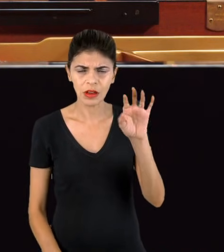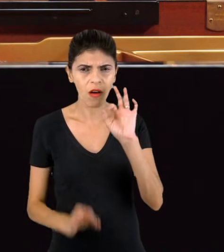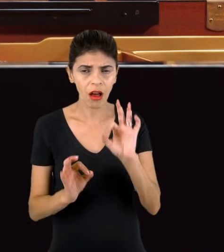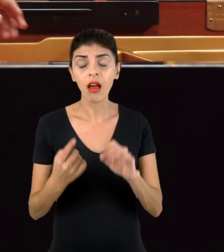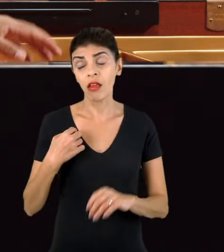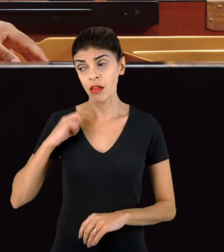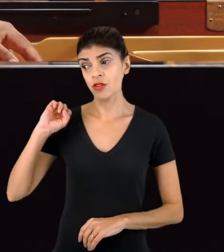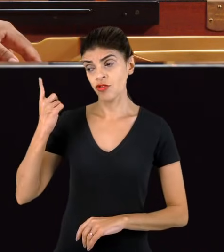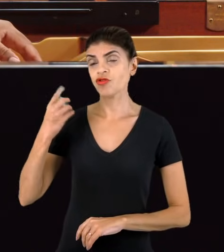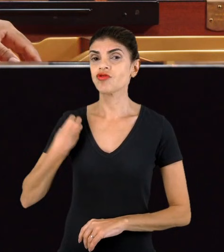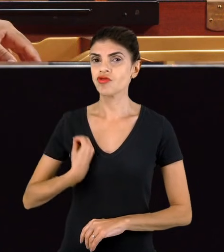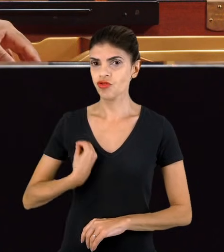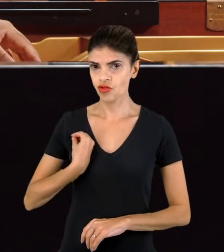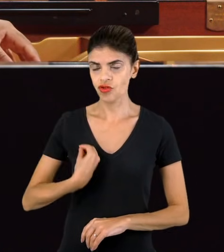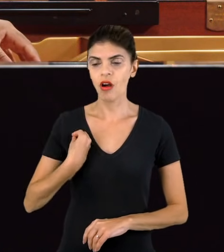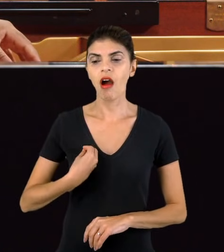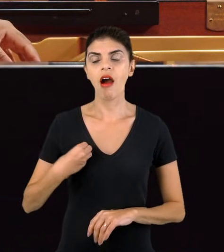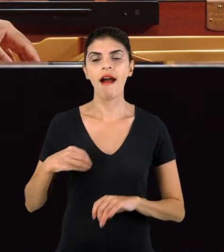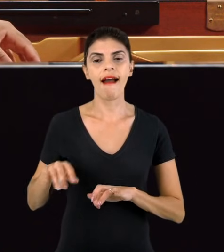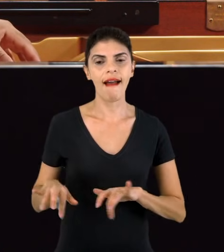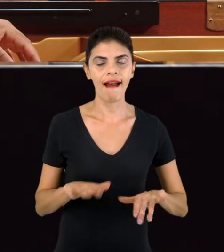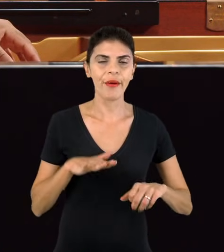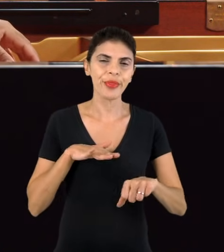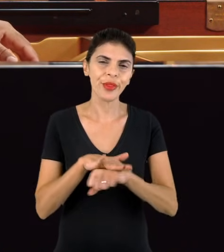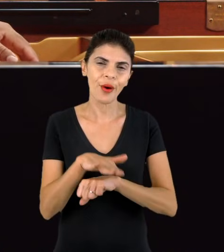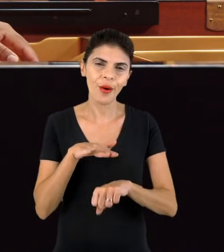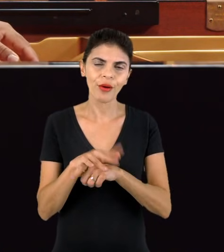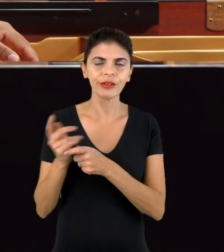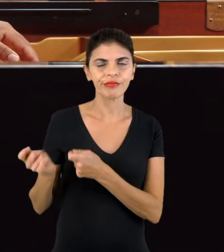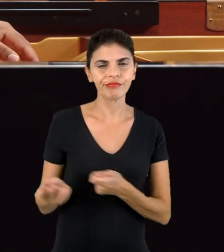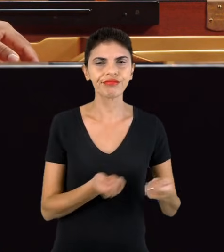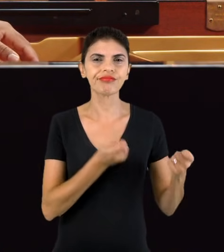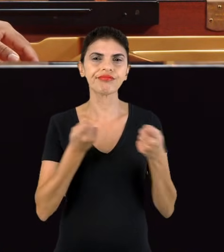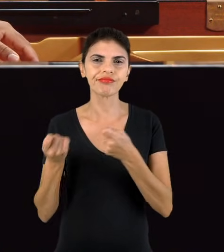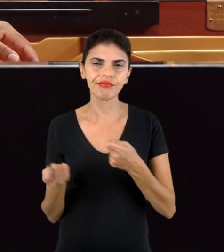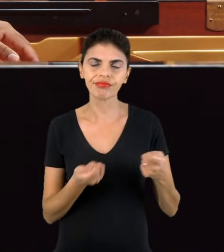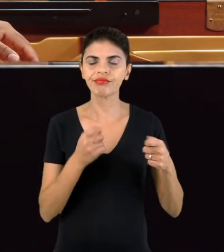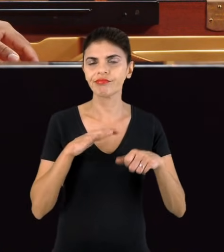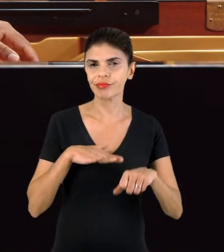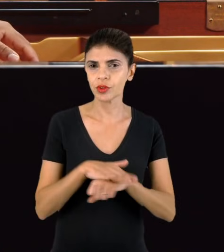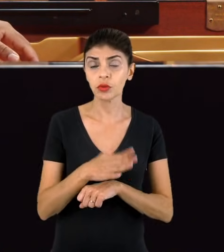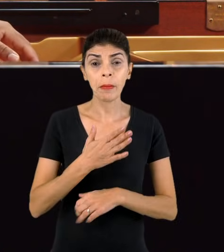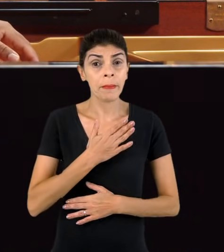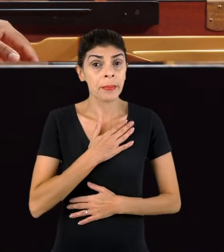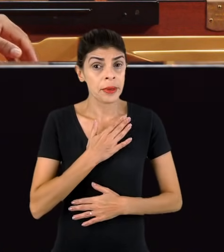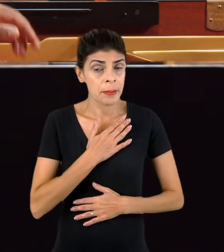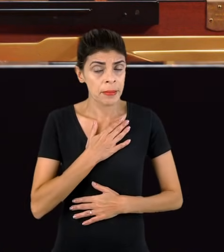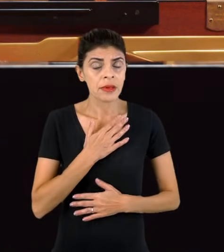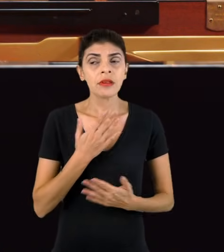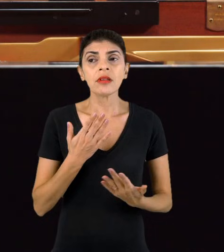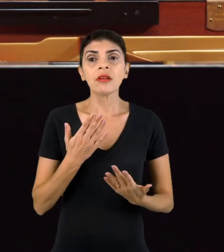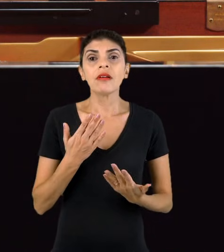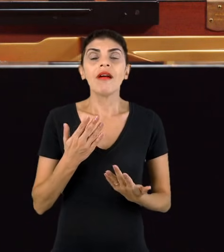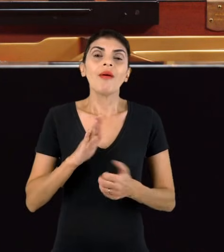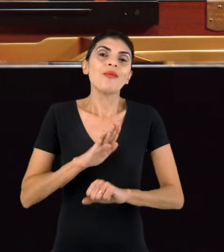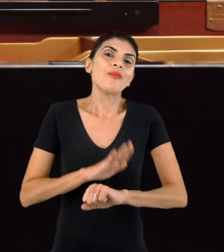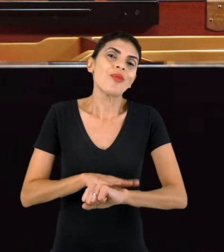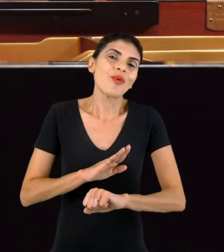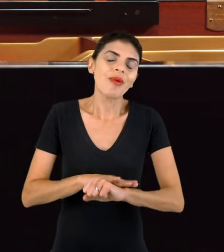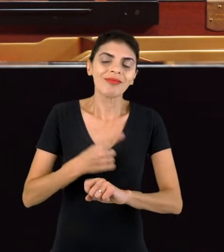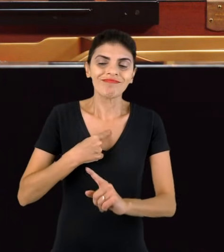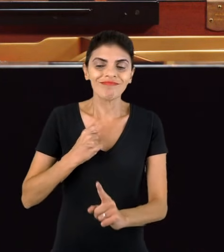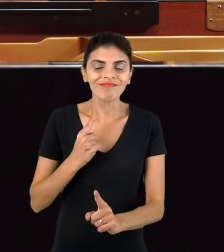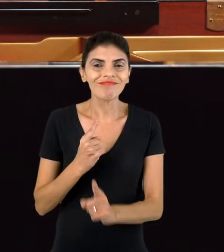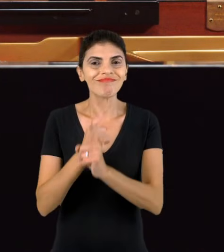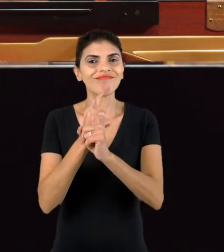né, nessa coisa jazzística da noite, e para mim foi muito... Era o momento